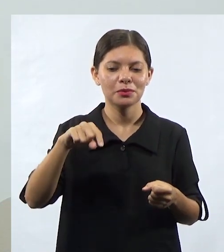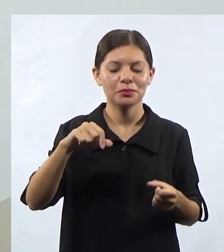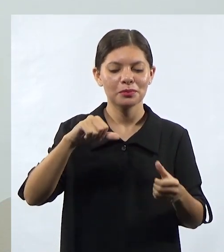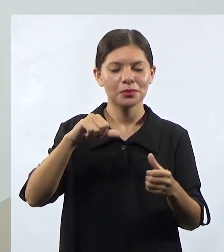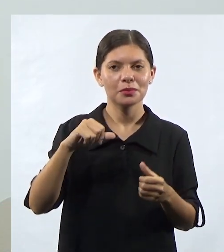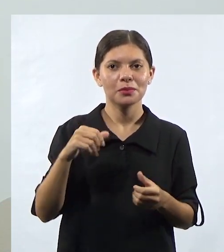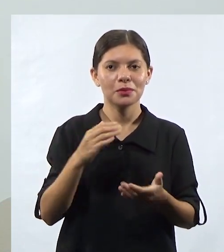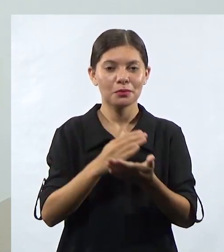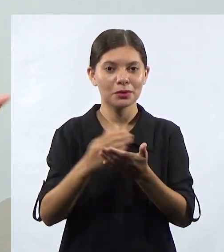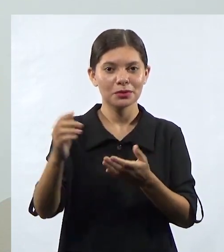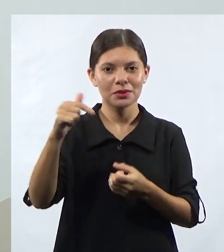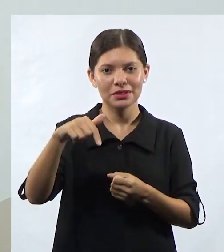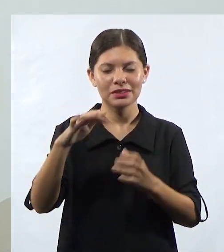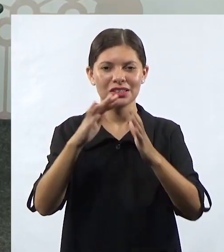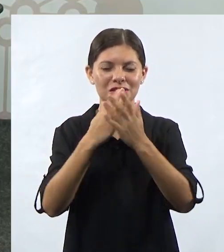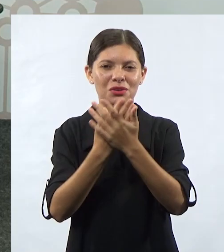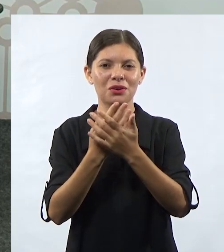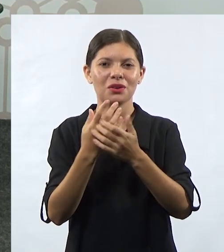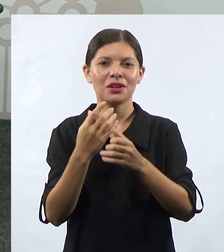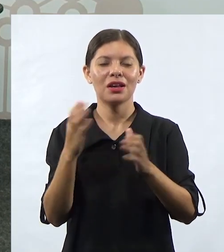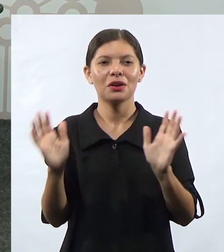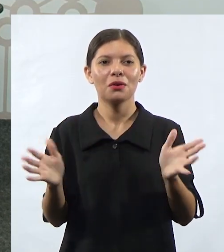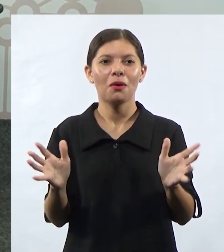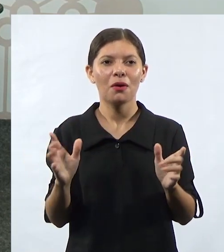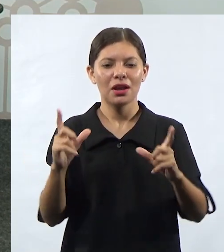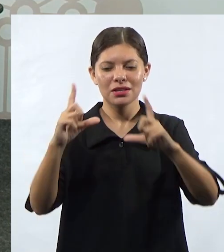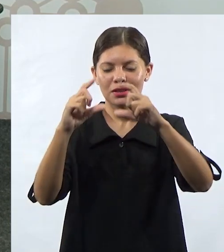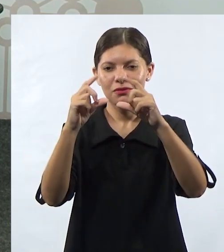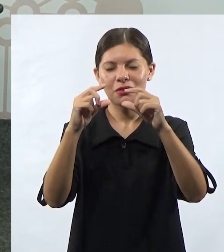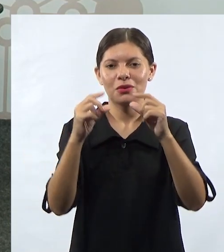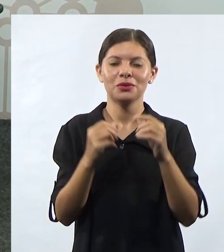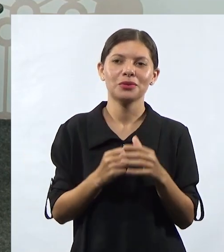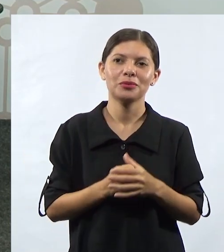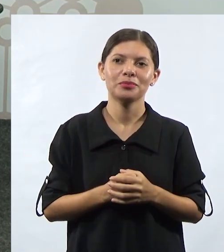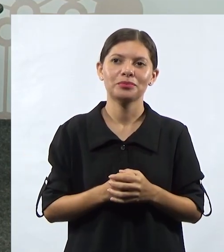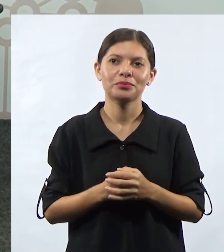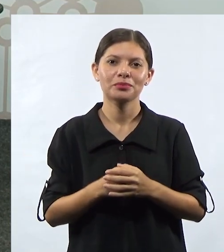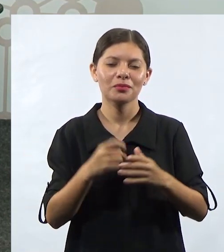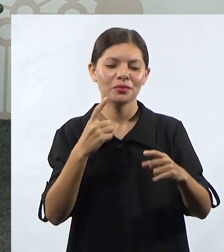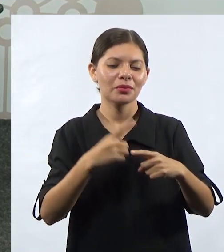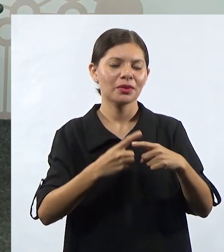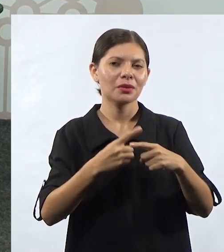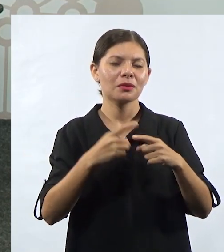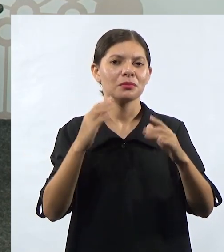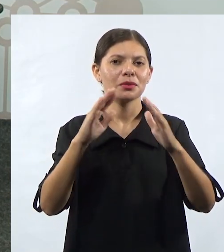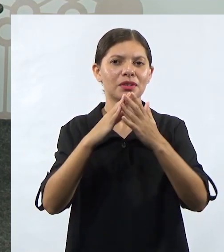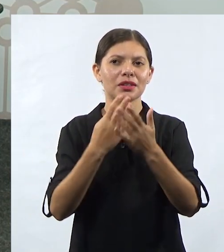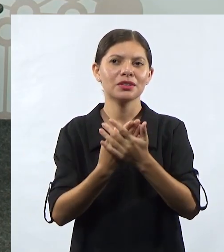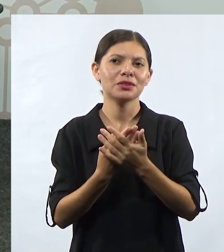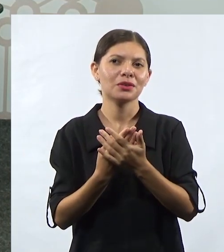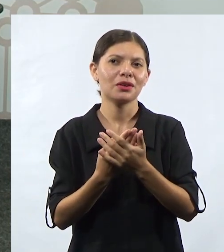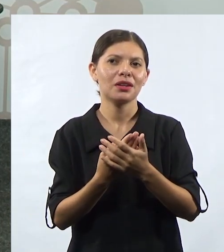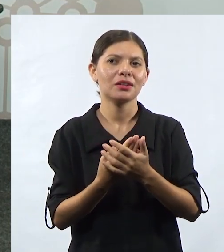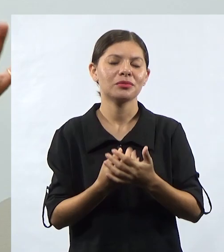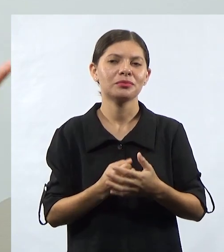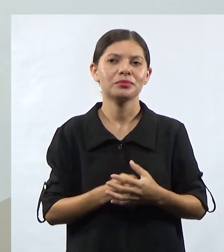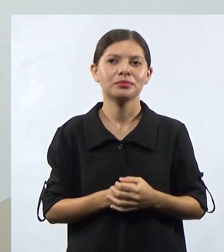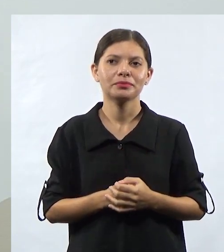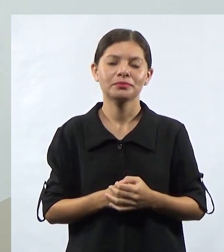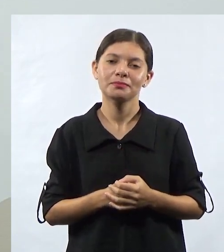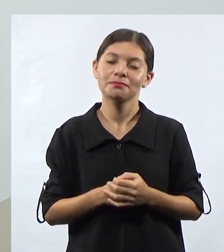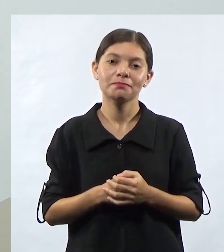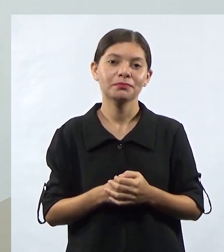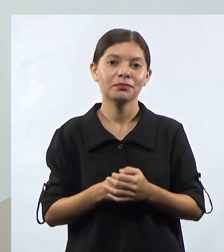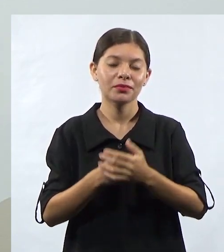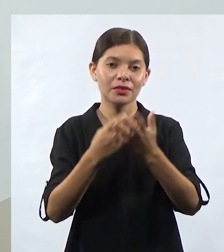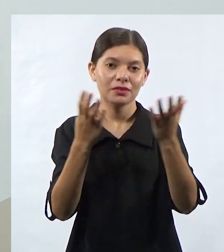escola. Como é que vocês acham que a escola manteve tantos anos, né, de contribuição? Por que ela se manteve? Então, aí você vai